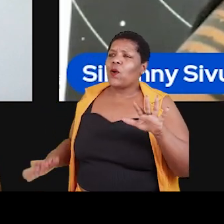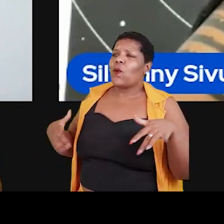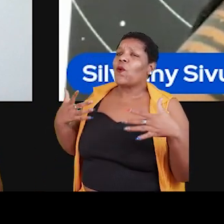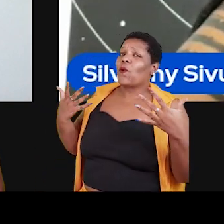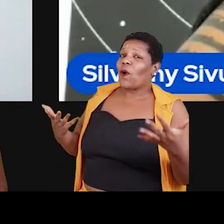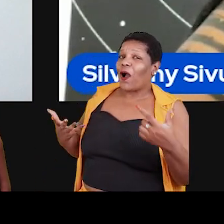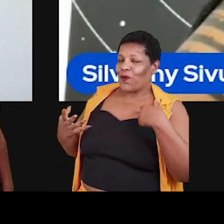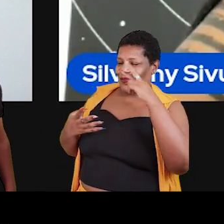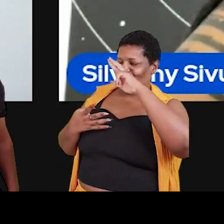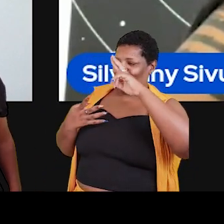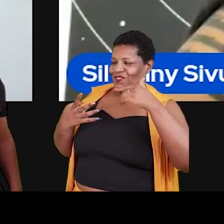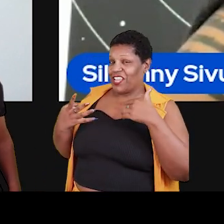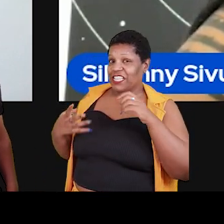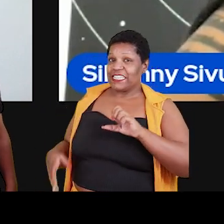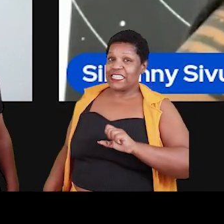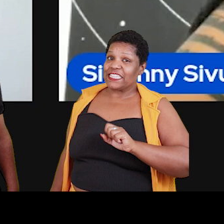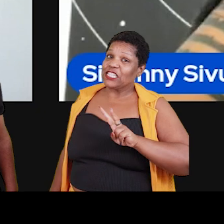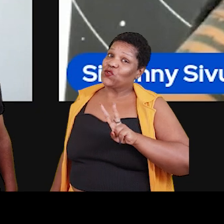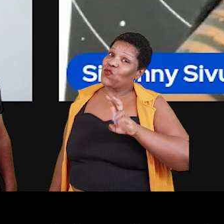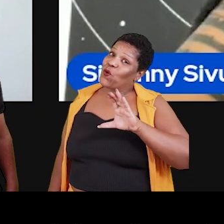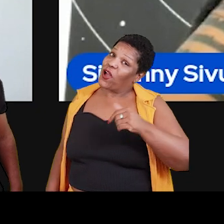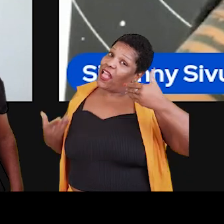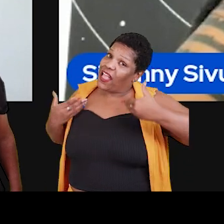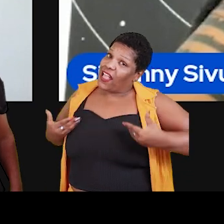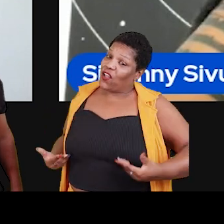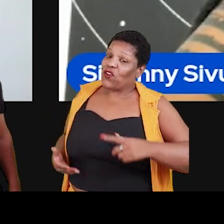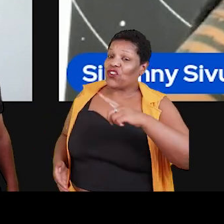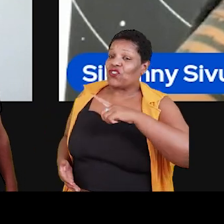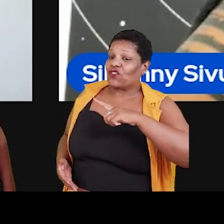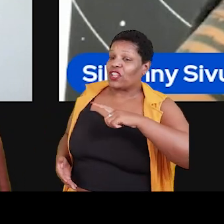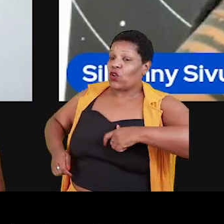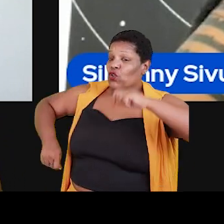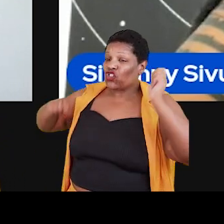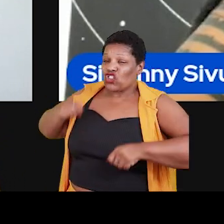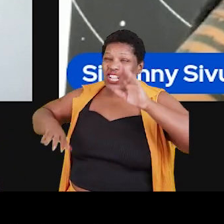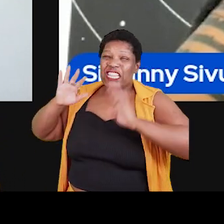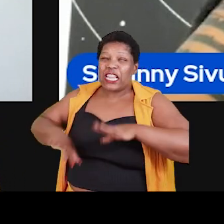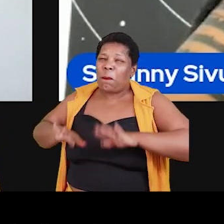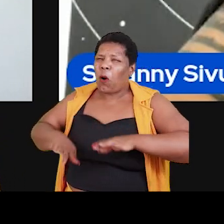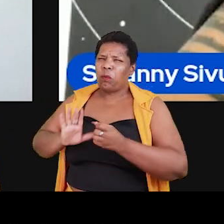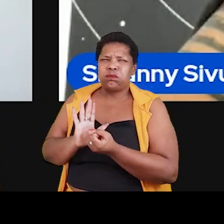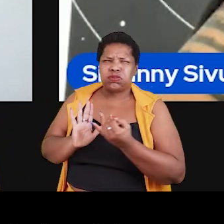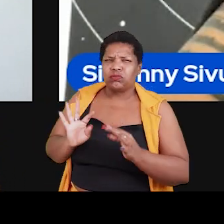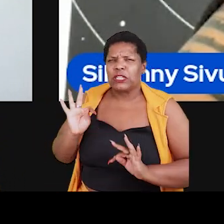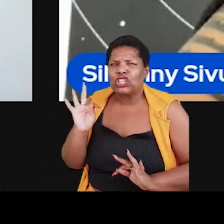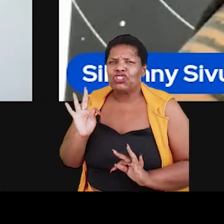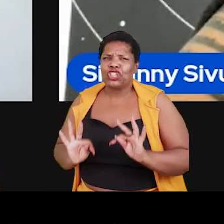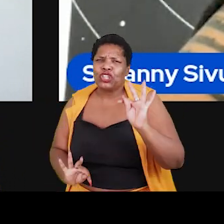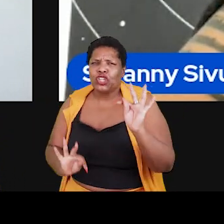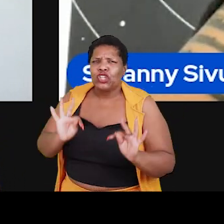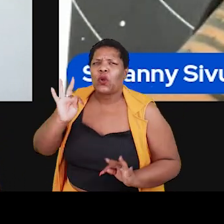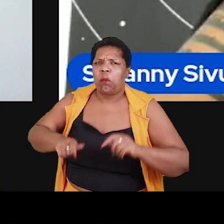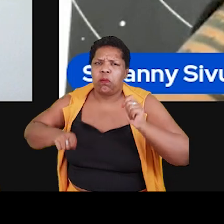ele queria? Ele queria a sivuca que tivesse o máximo de tambor possível, de timbres